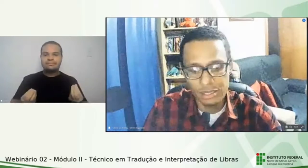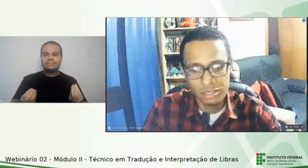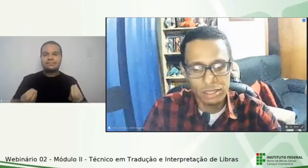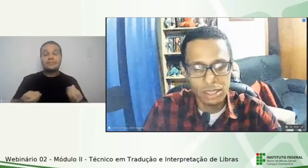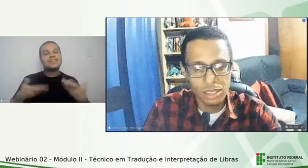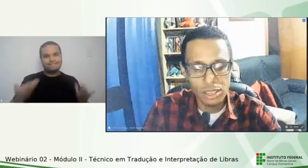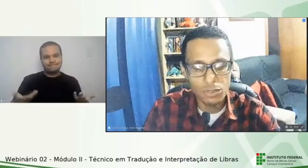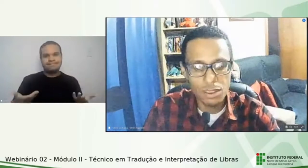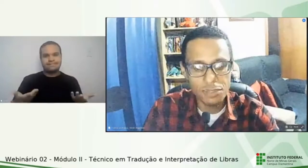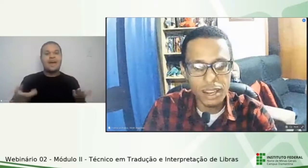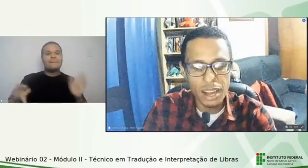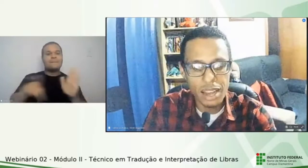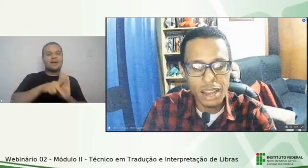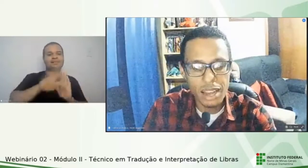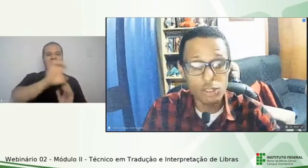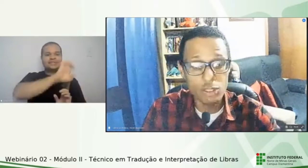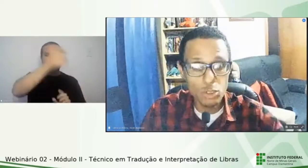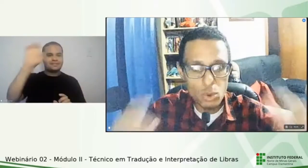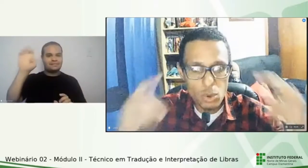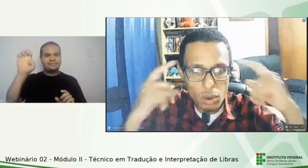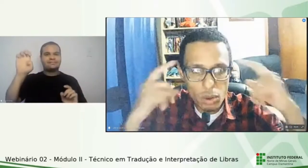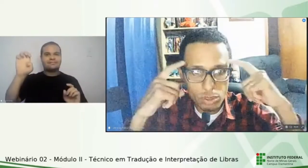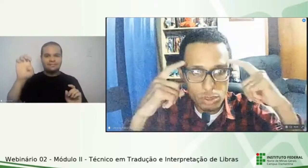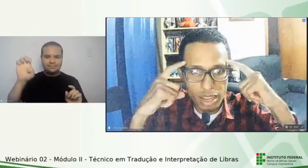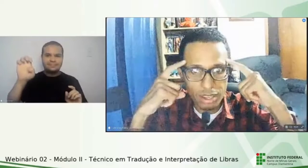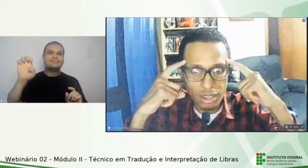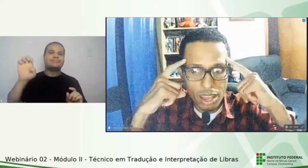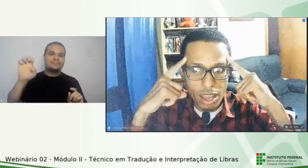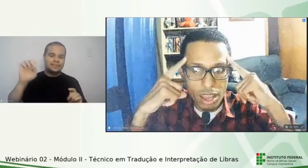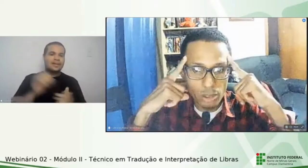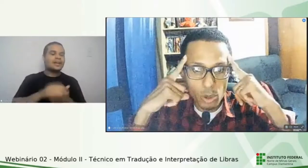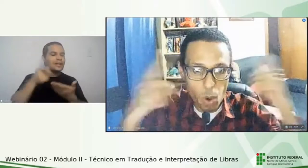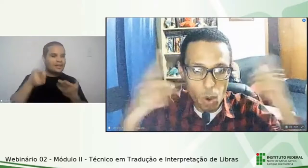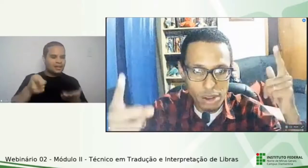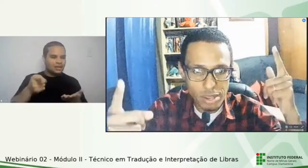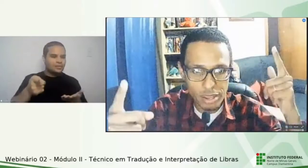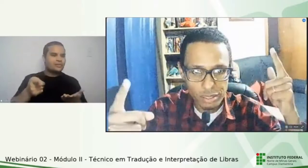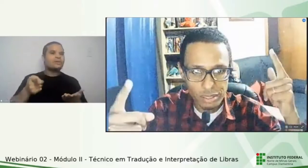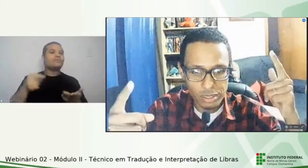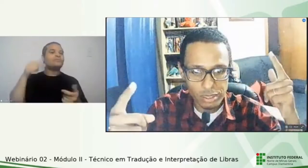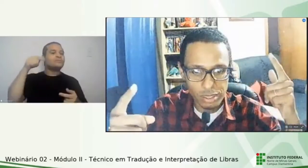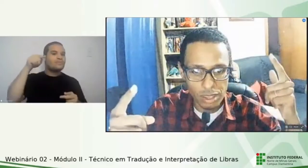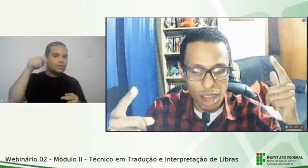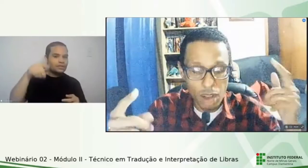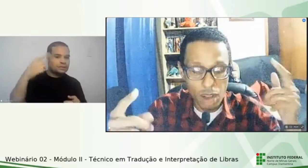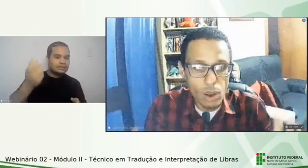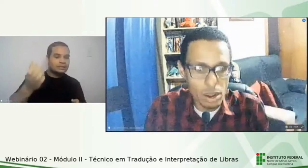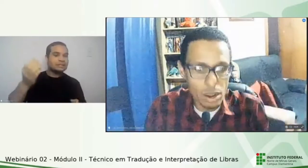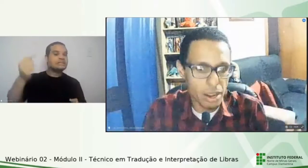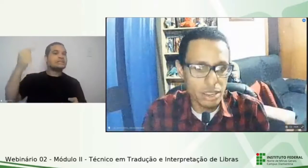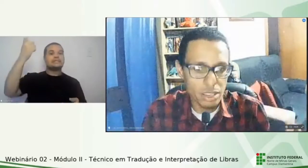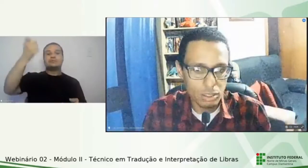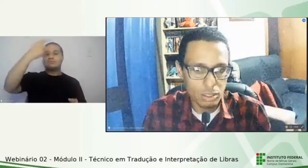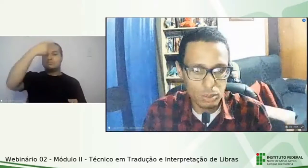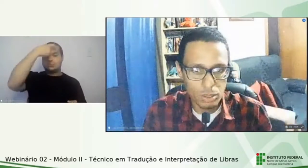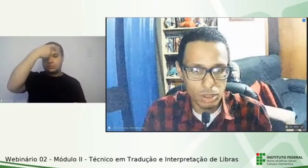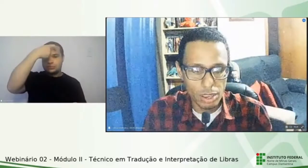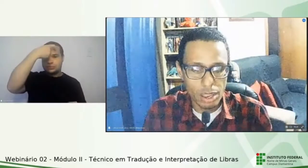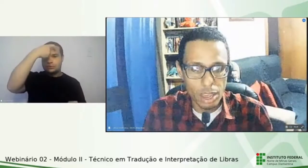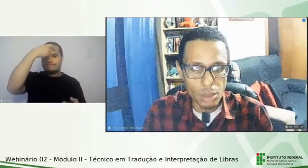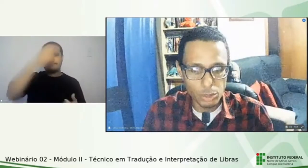ética. Isso vai ficar na sua consciência. Eu dou corda, agora é hora para